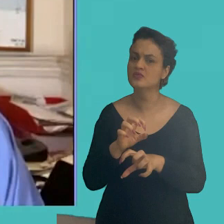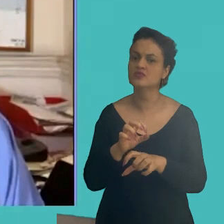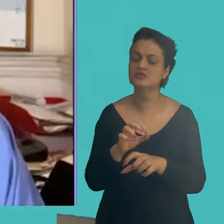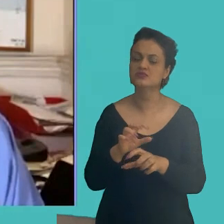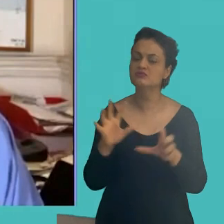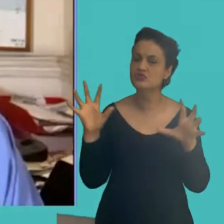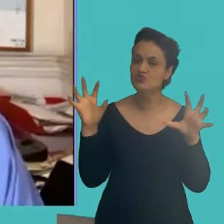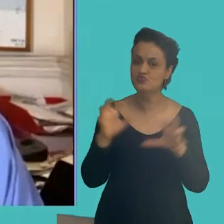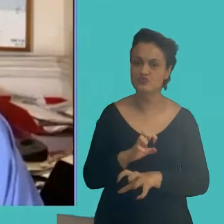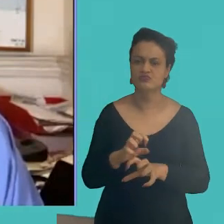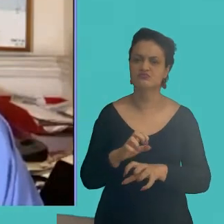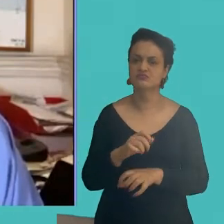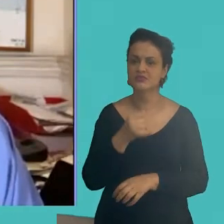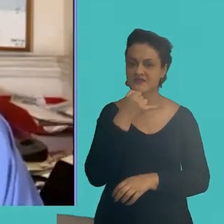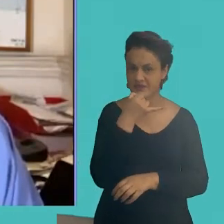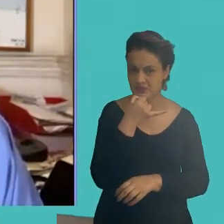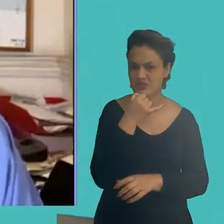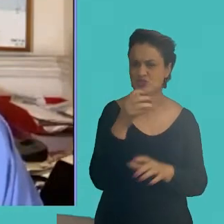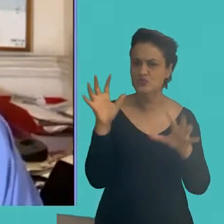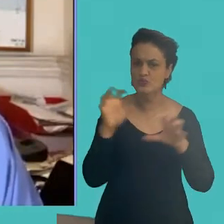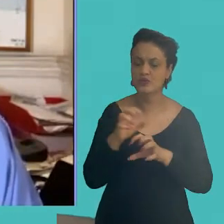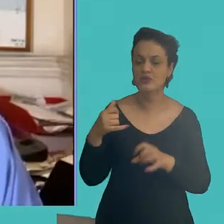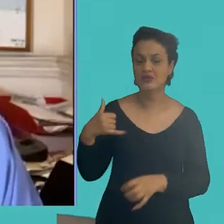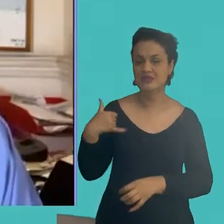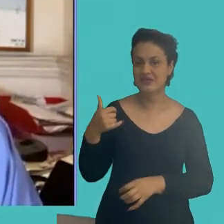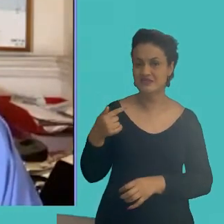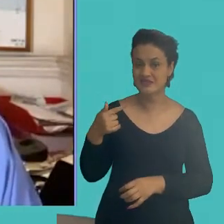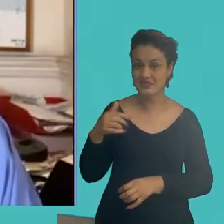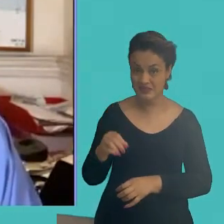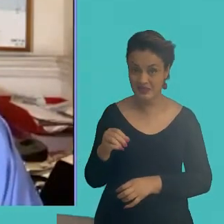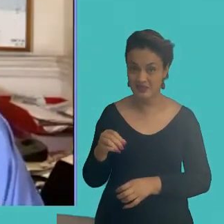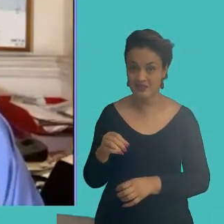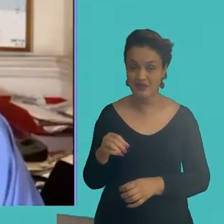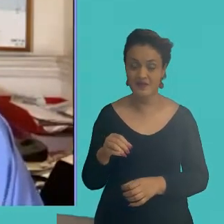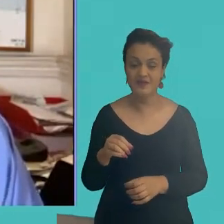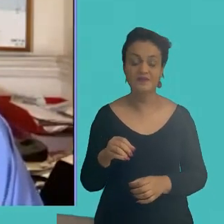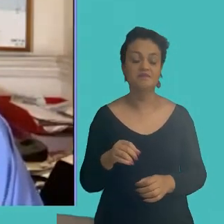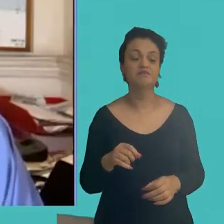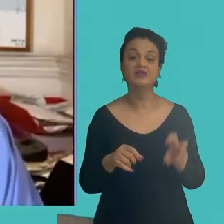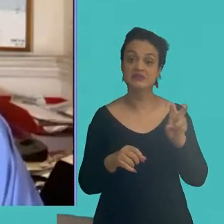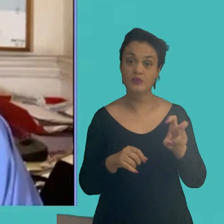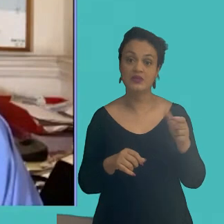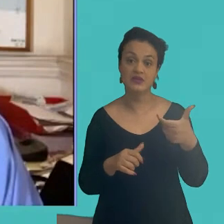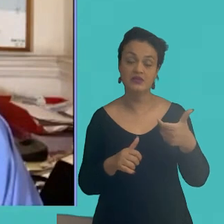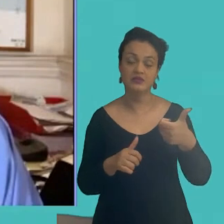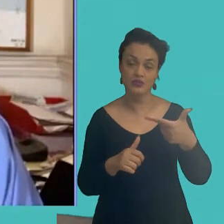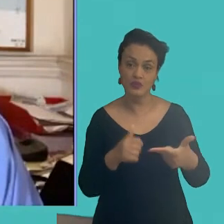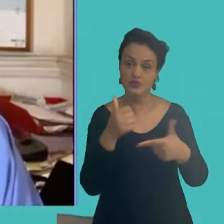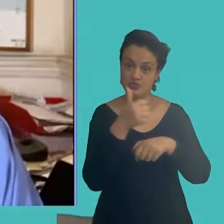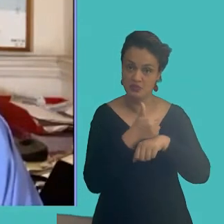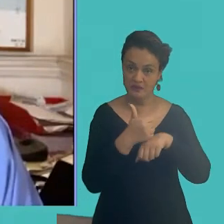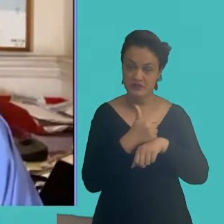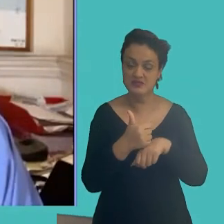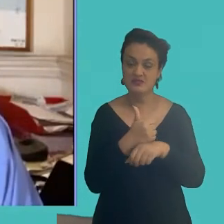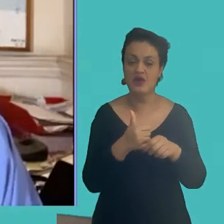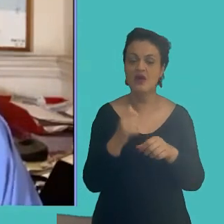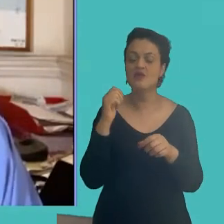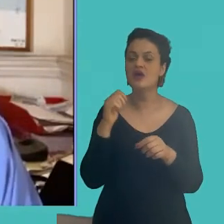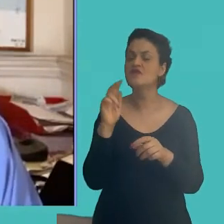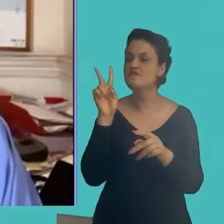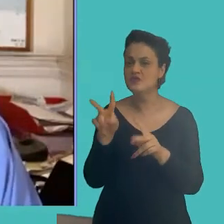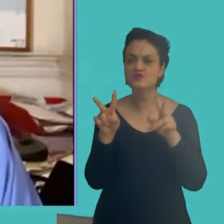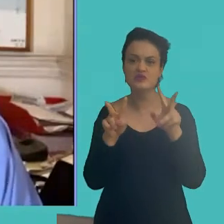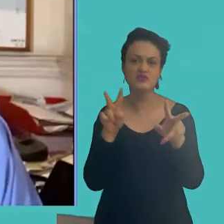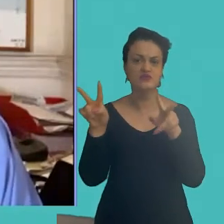Infelizmente, aos 70 anos de idade, 52 de carreira, eu tenho cada vez mais